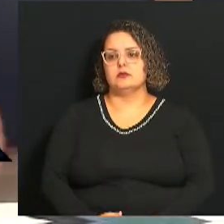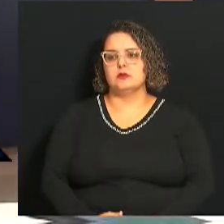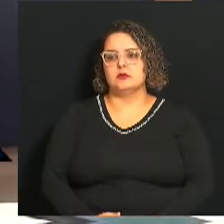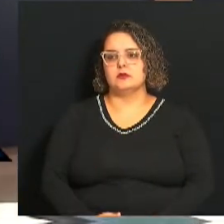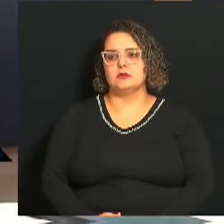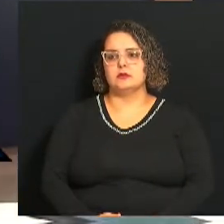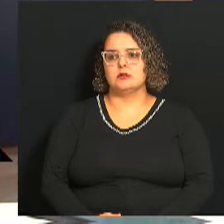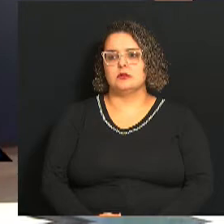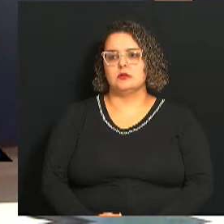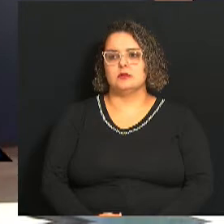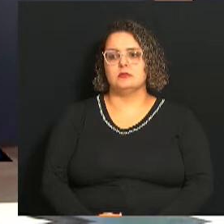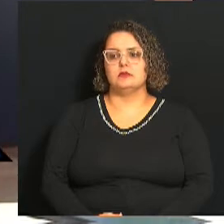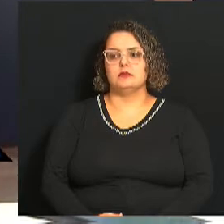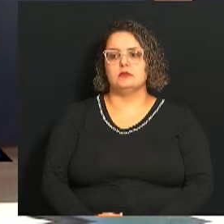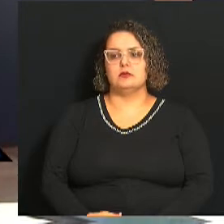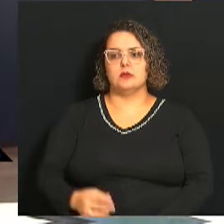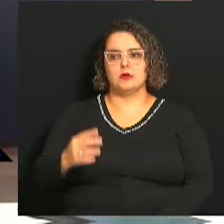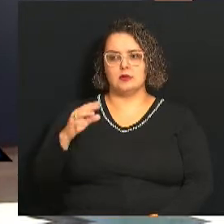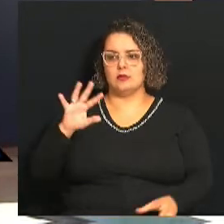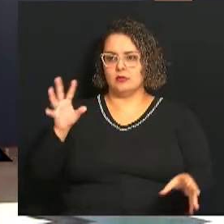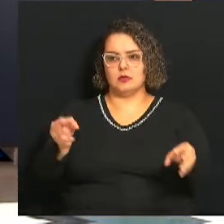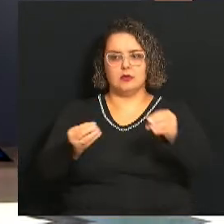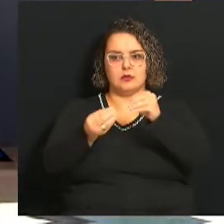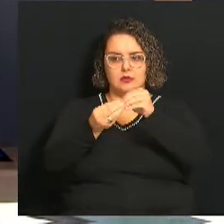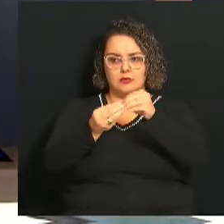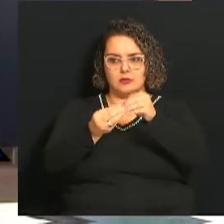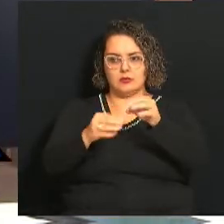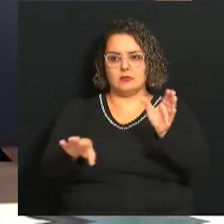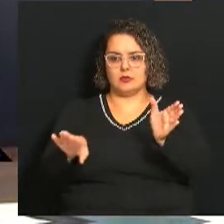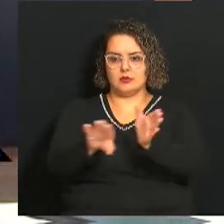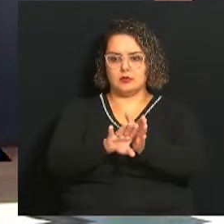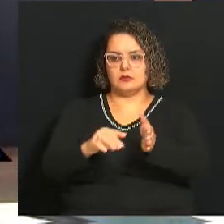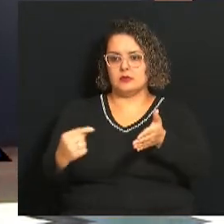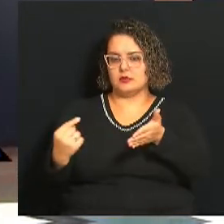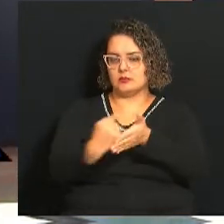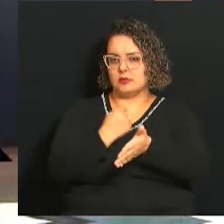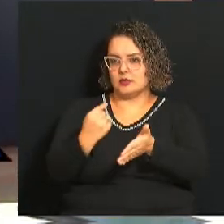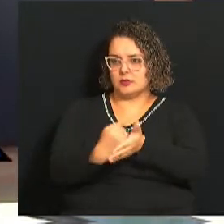Em linhas gerais, eu fiz um resumo das questões que chegaram aqui,